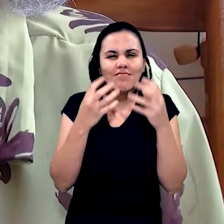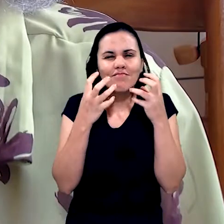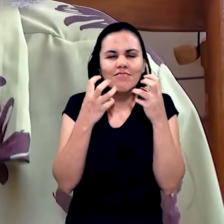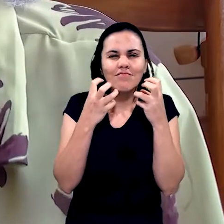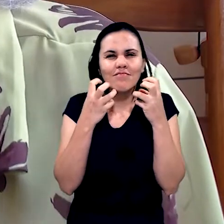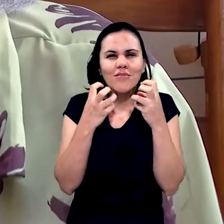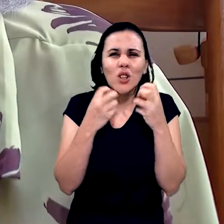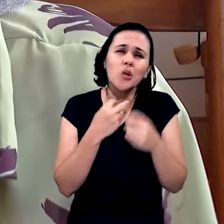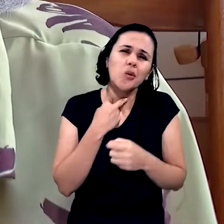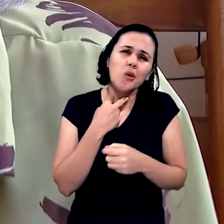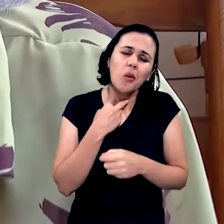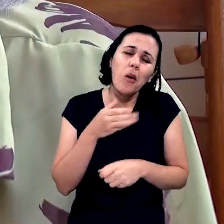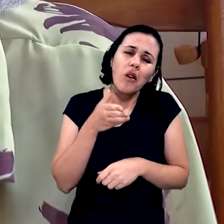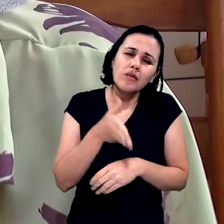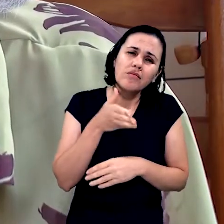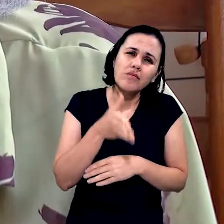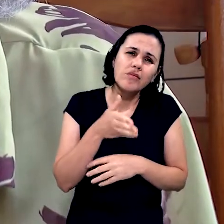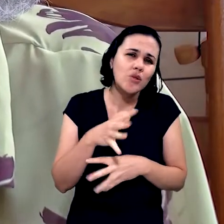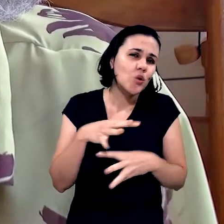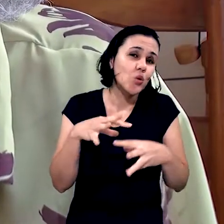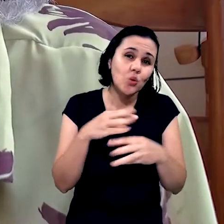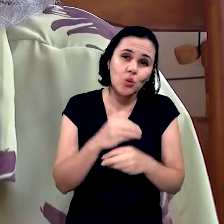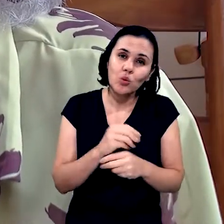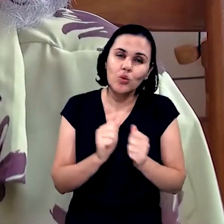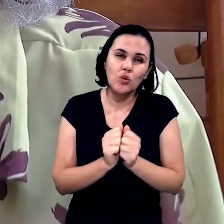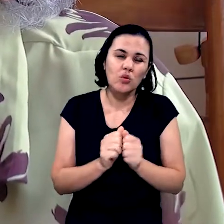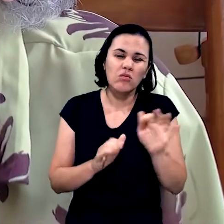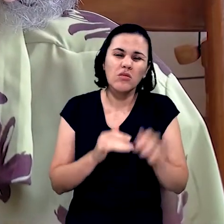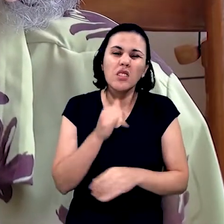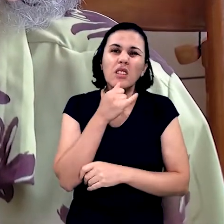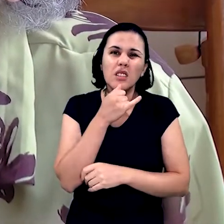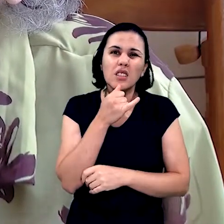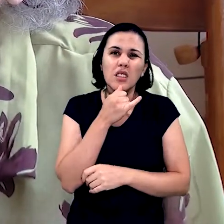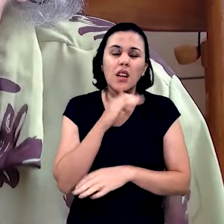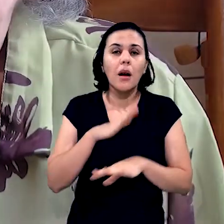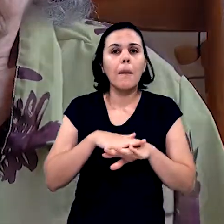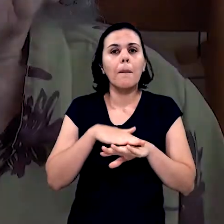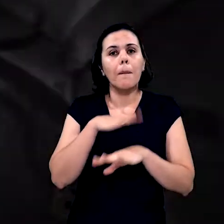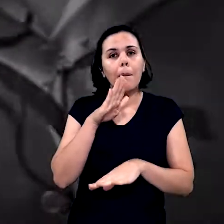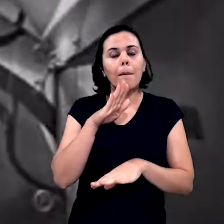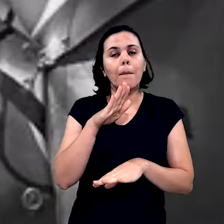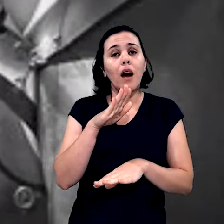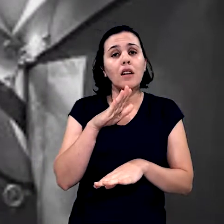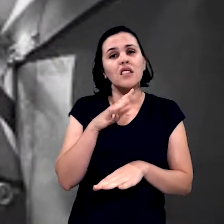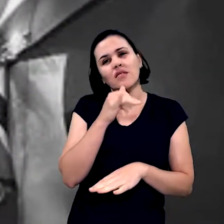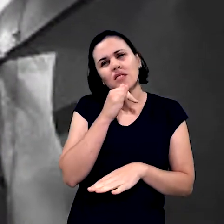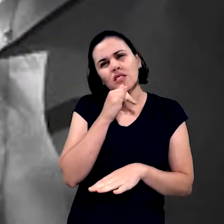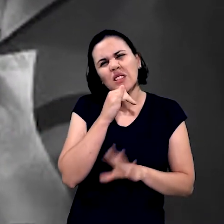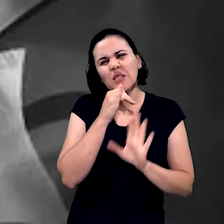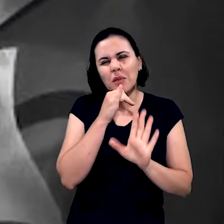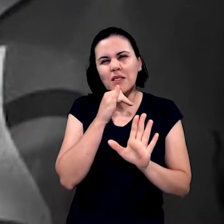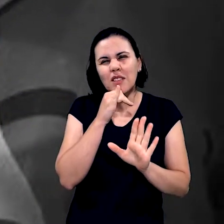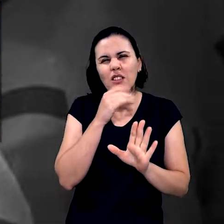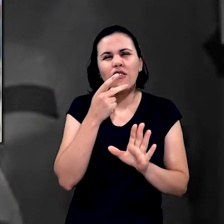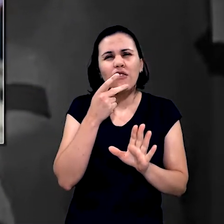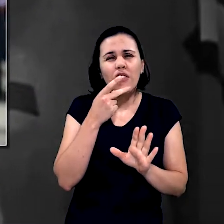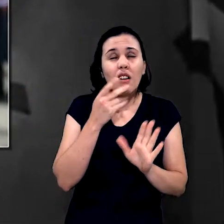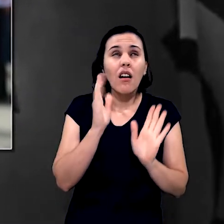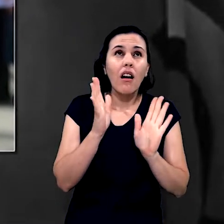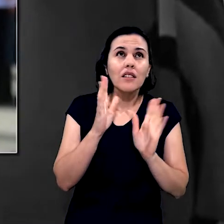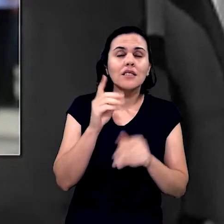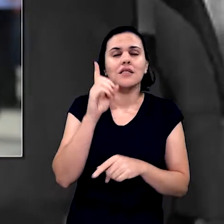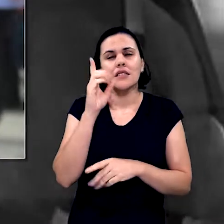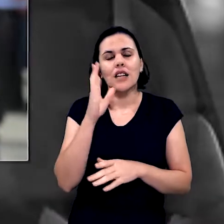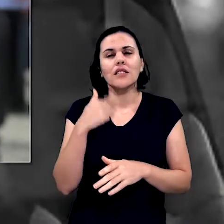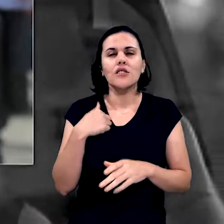envelhecendo, já não pode acompanhar tudo. Então, essa tristeza. Mas eu fico triste, mas digo, graças